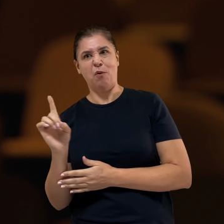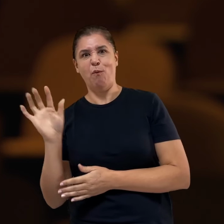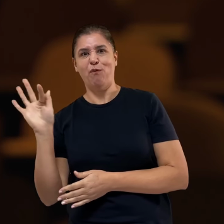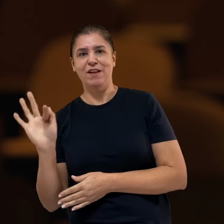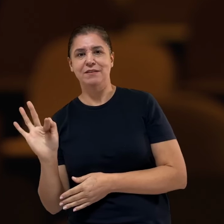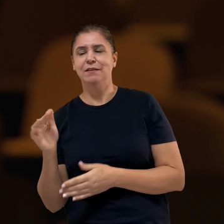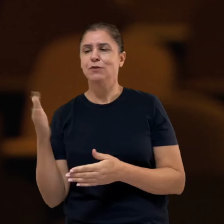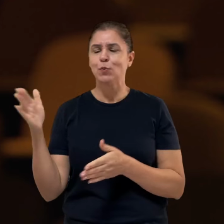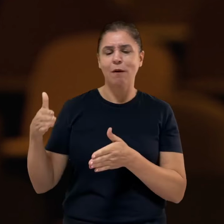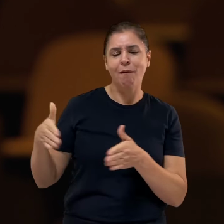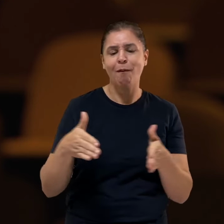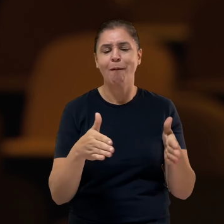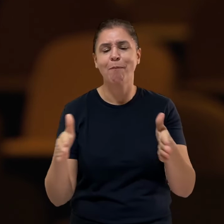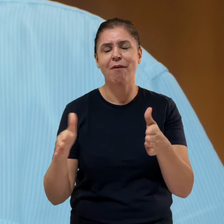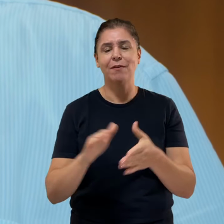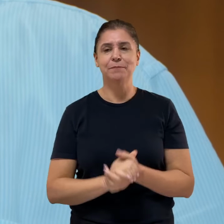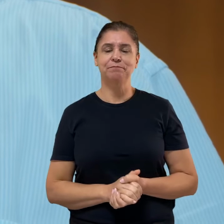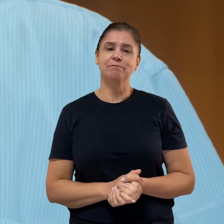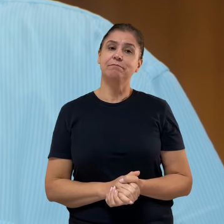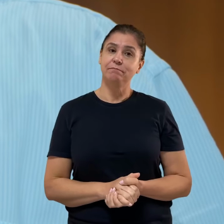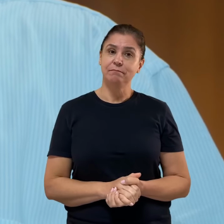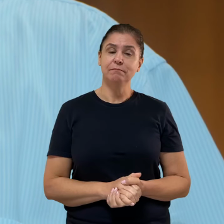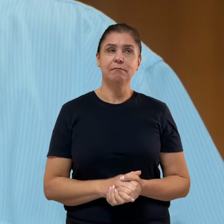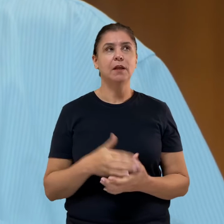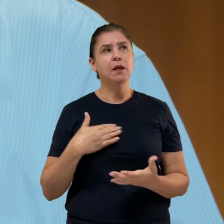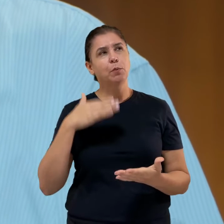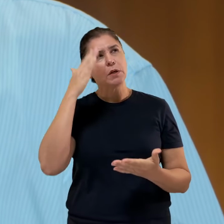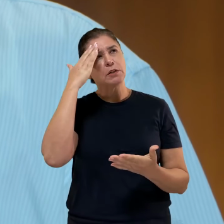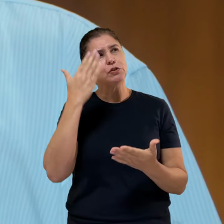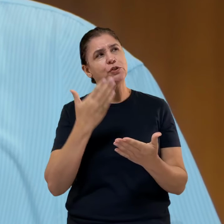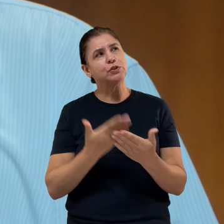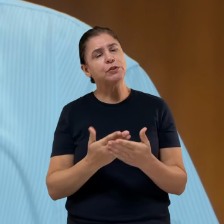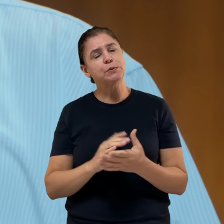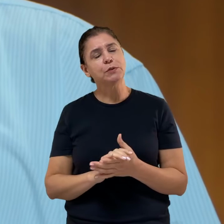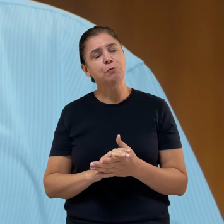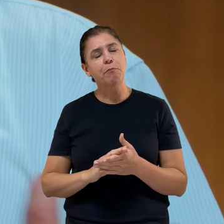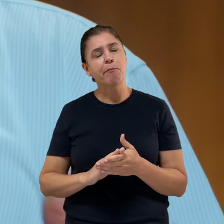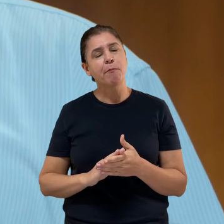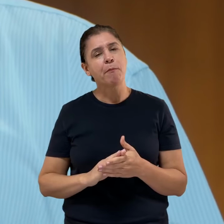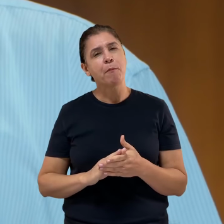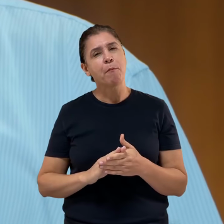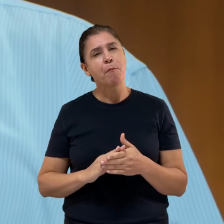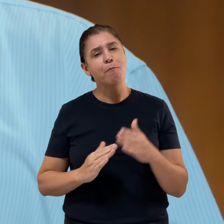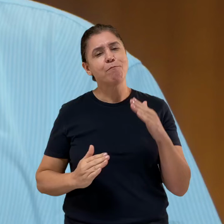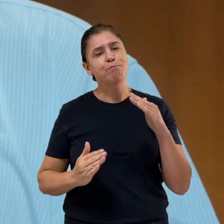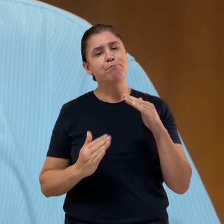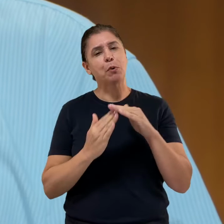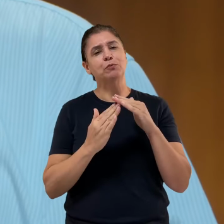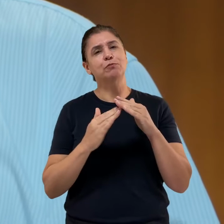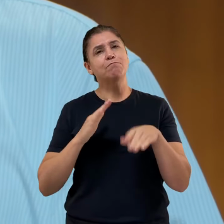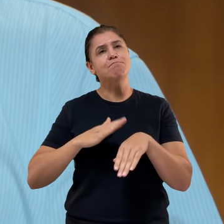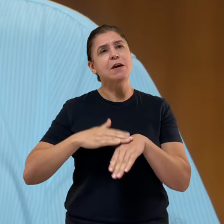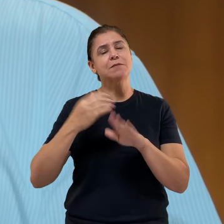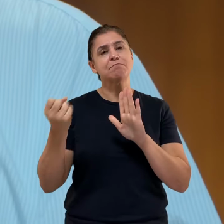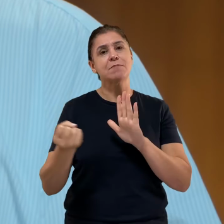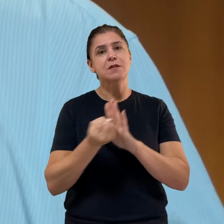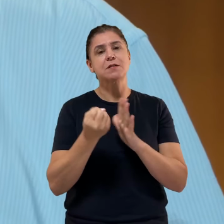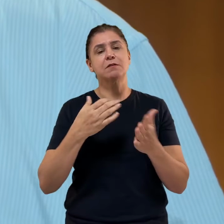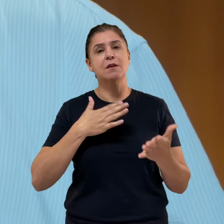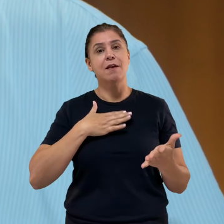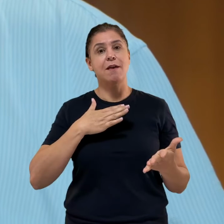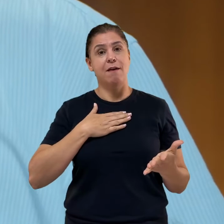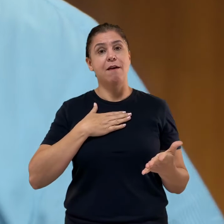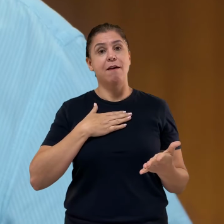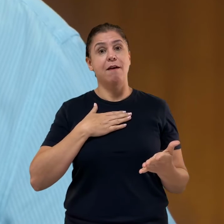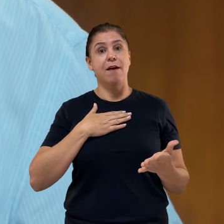tão felizes nesta caminhada? Bom, acredito que o ponto marcante